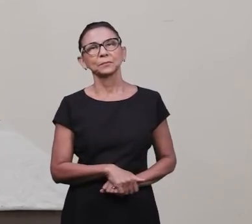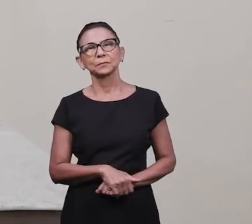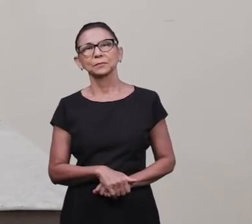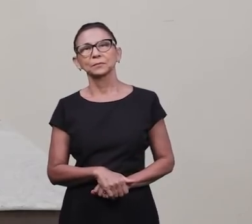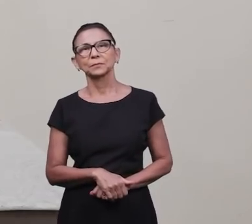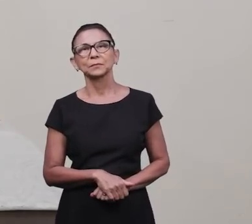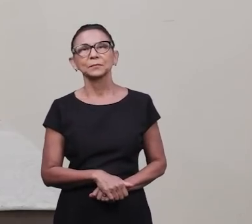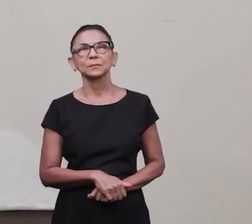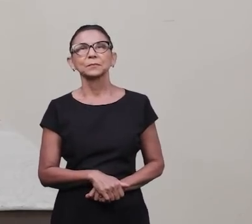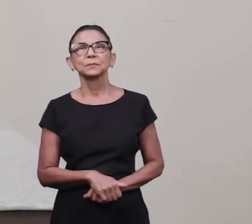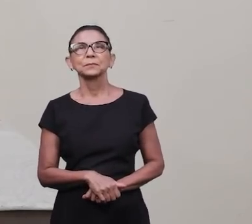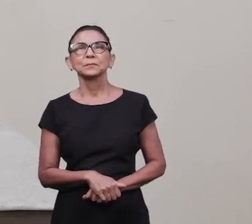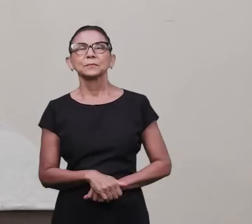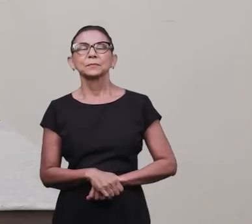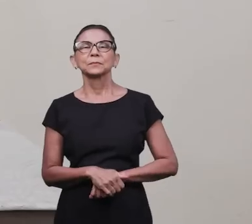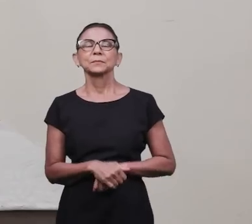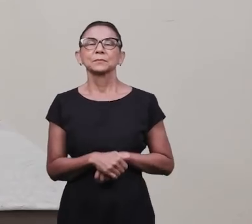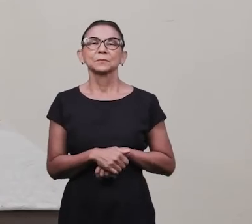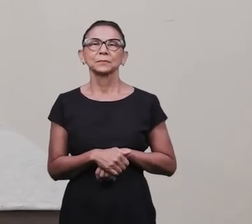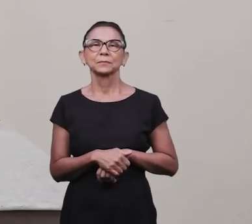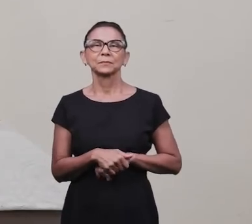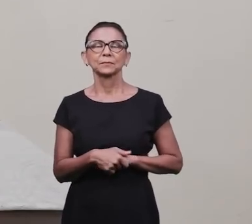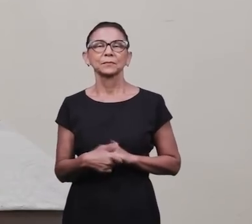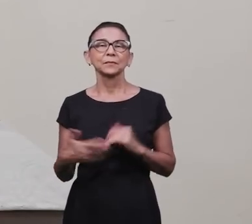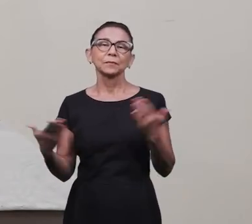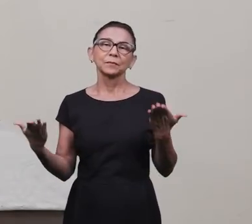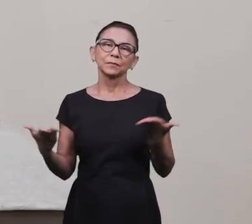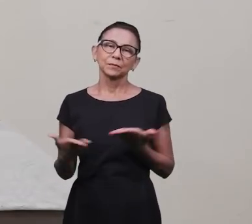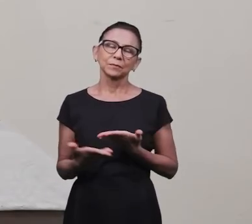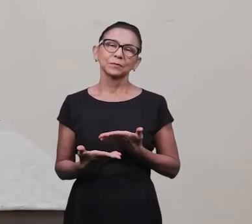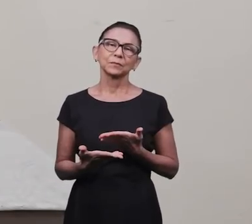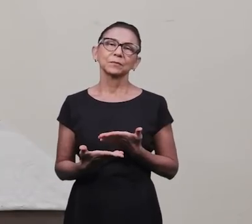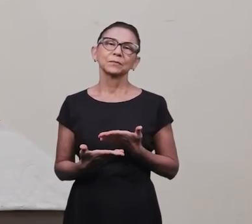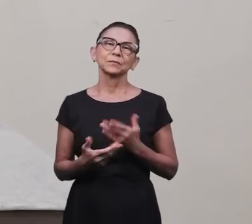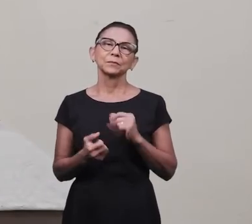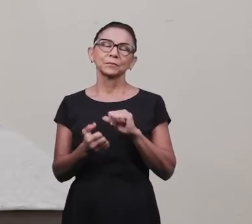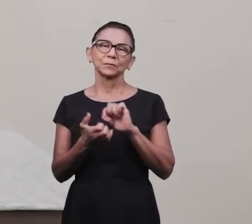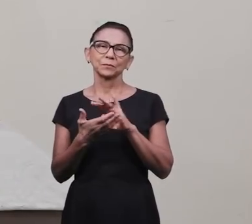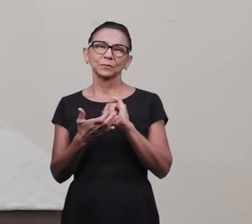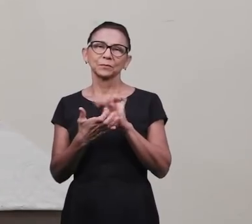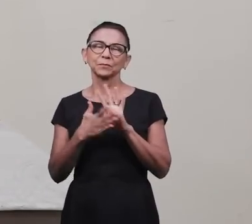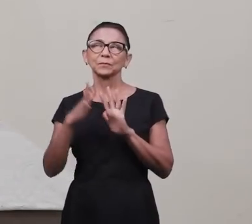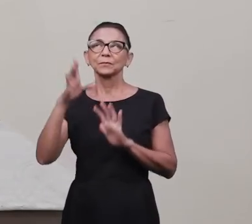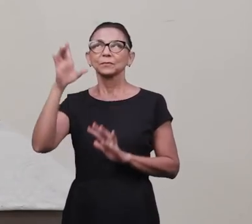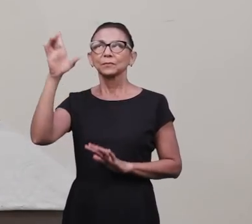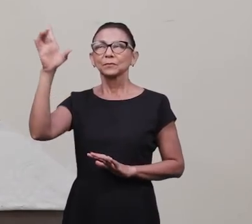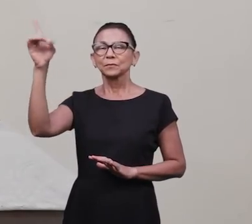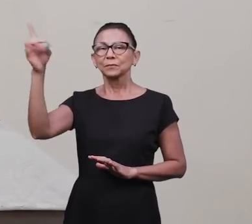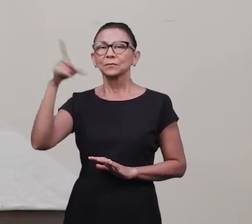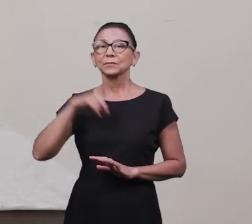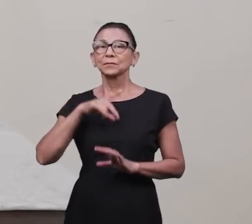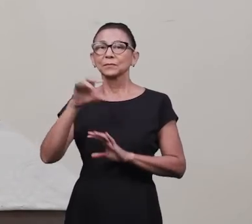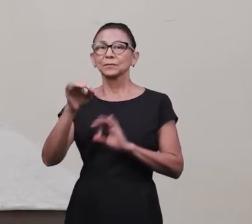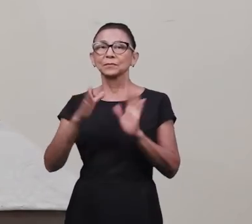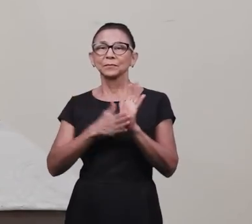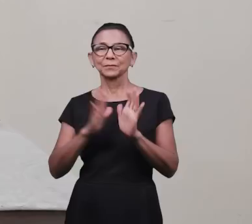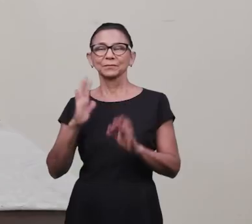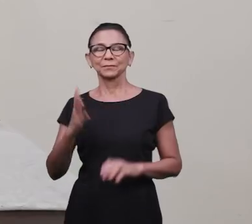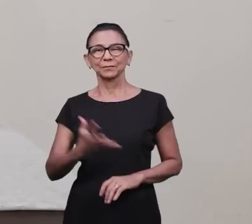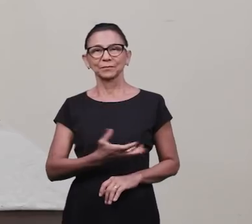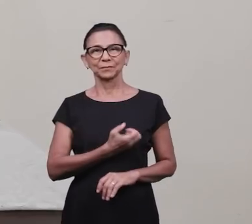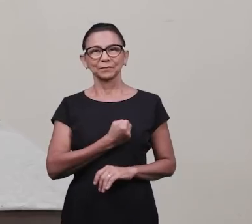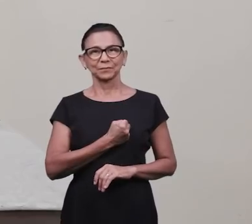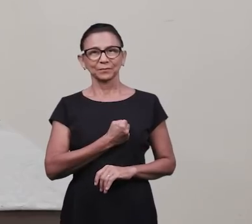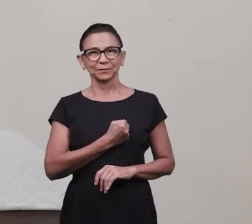adorar ao Senhor, a este Deus que dá conclusão aos projetos, os bons projetos, e que tem um projeto na nossa vida que se